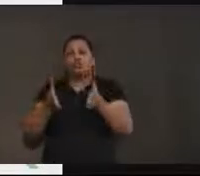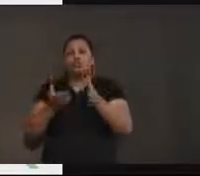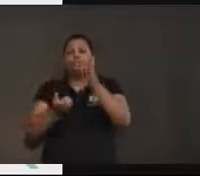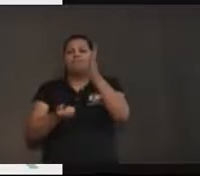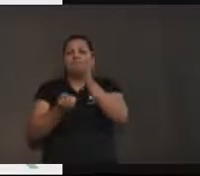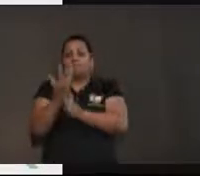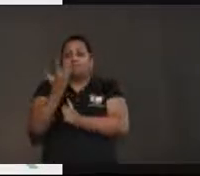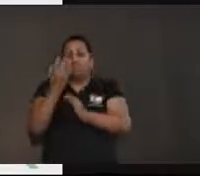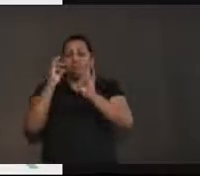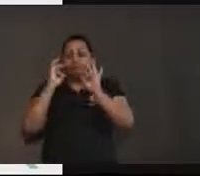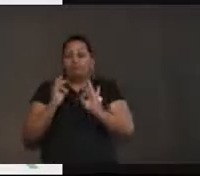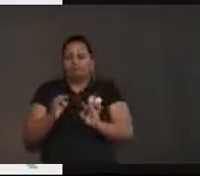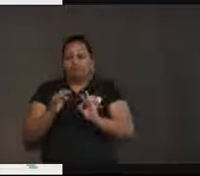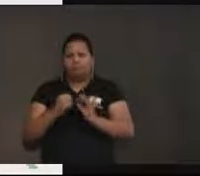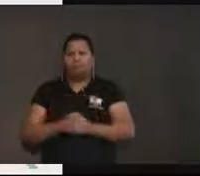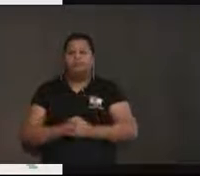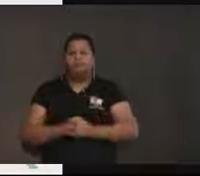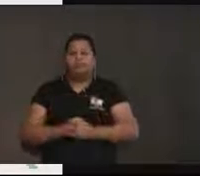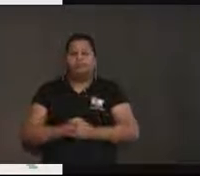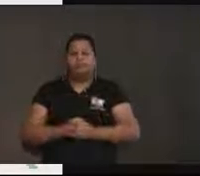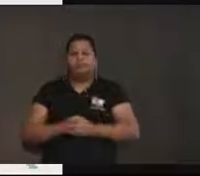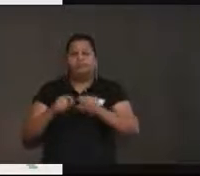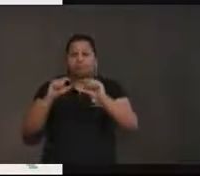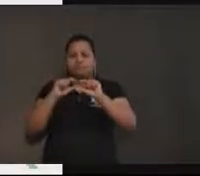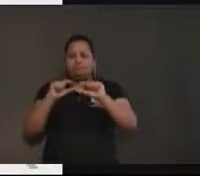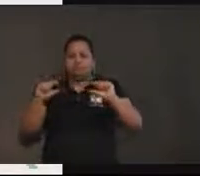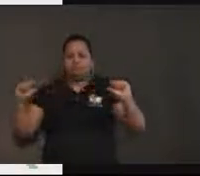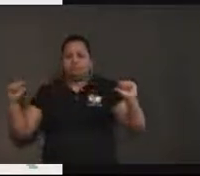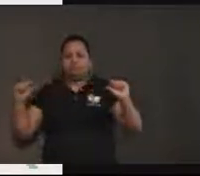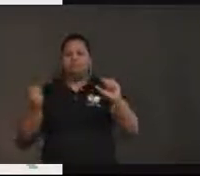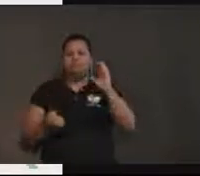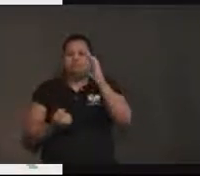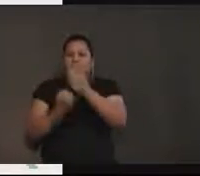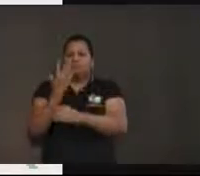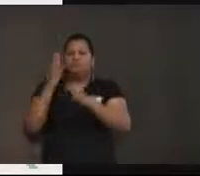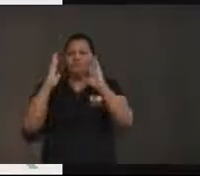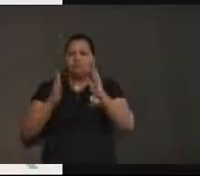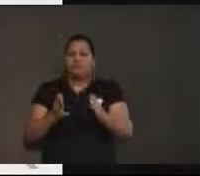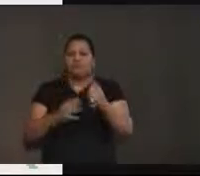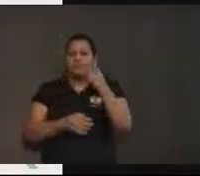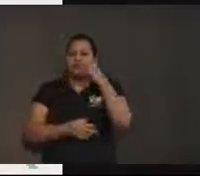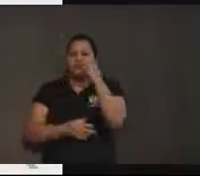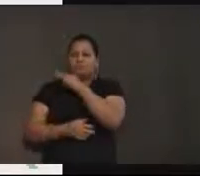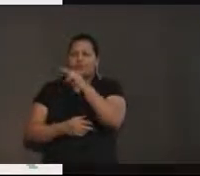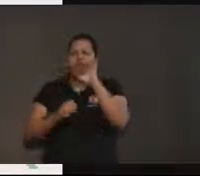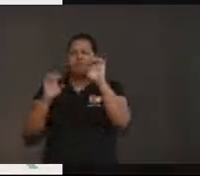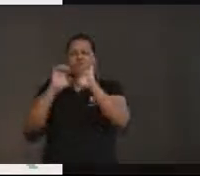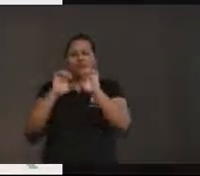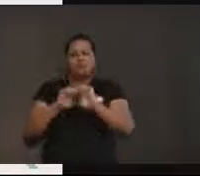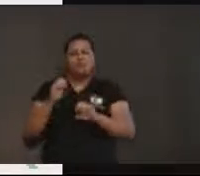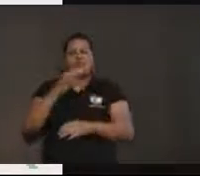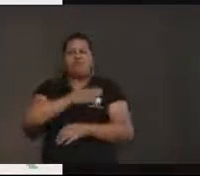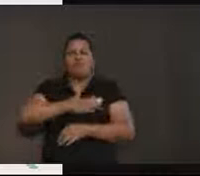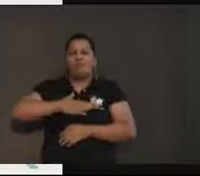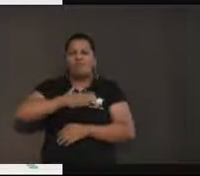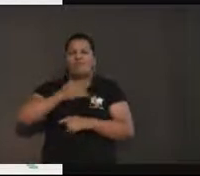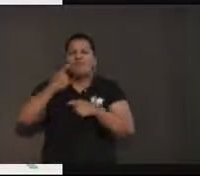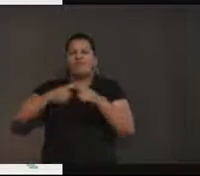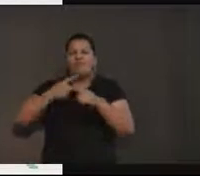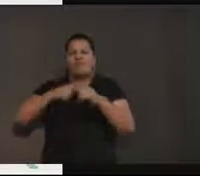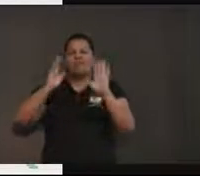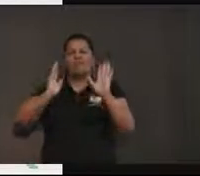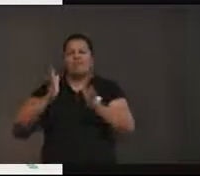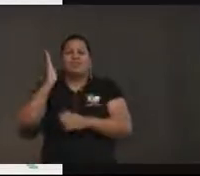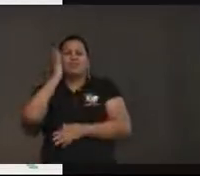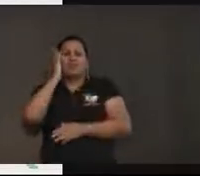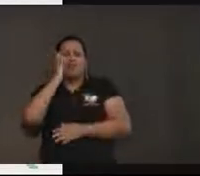se ela agradar os outros eu não sei mas a minha agrada muito a estrutura matemática eu sei o mundo hoje eu devo procurar minhas